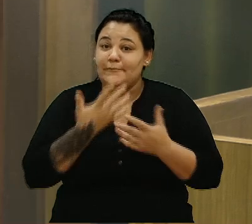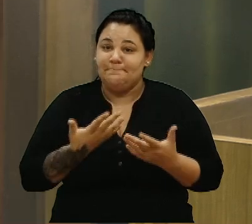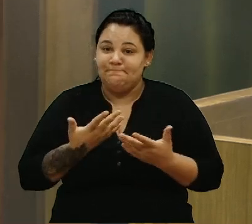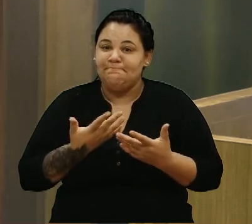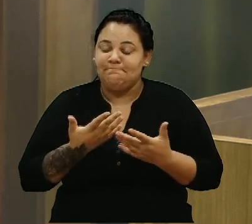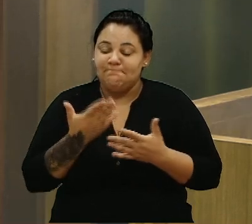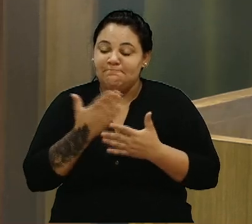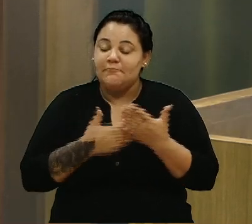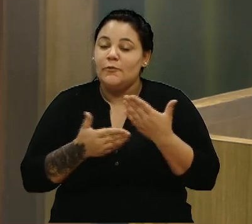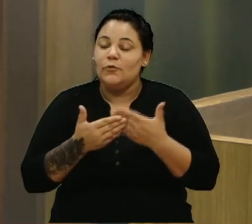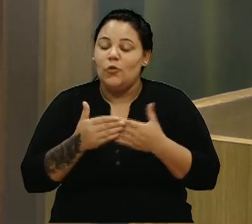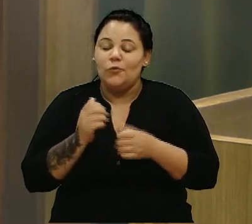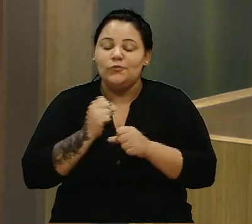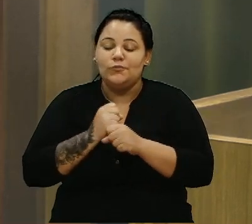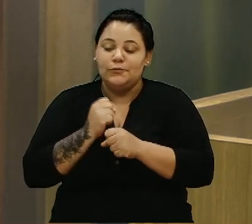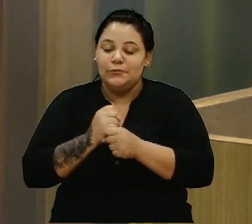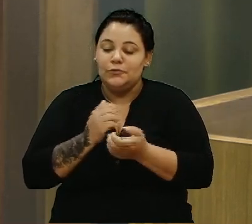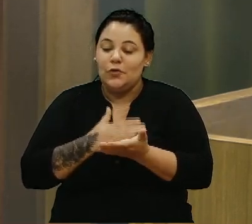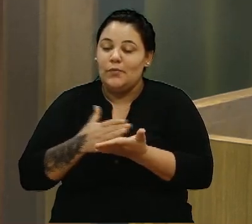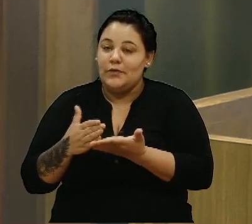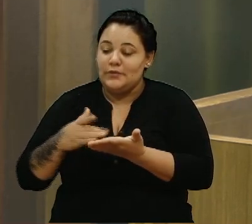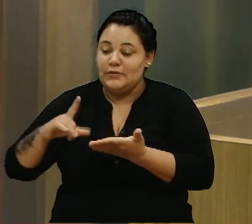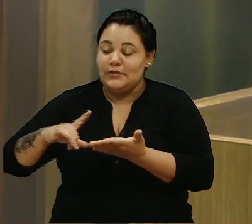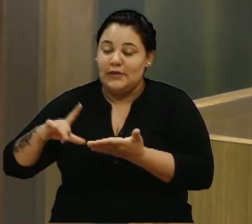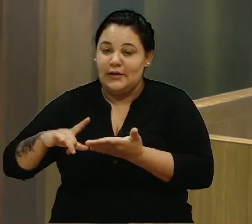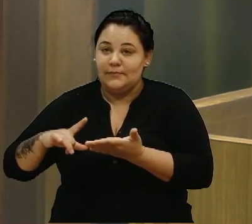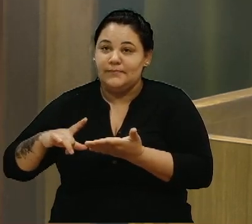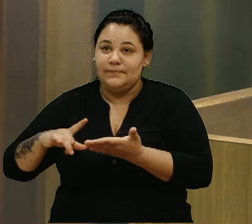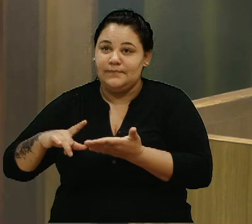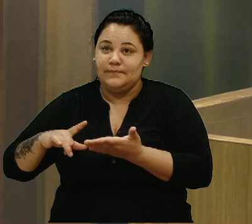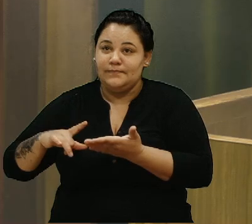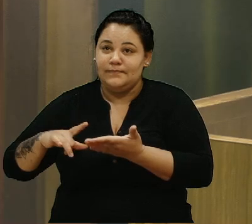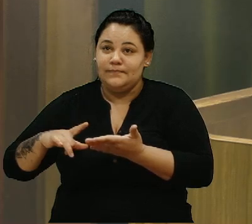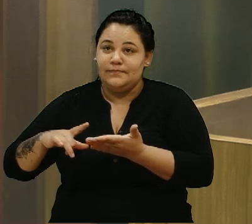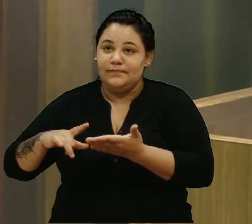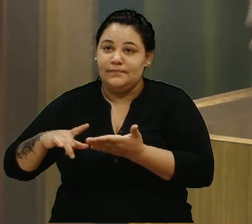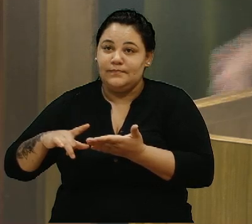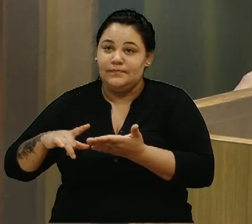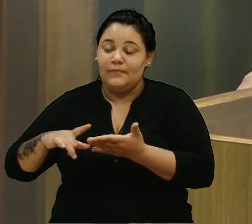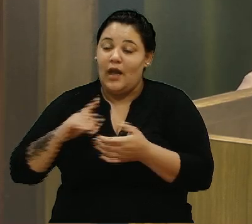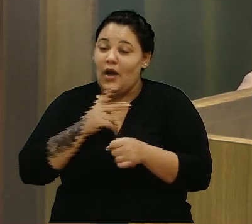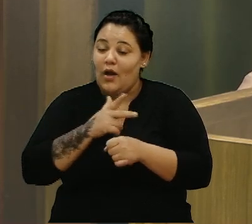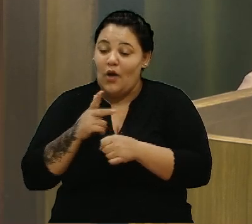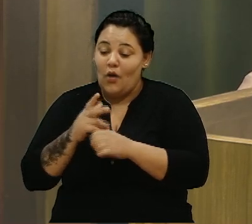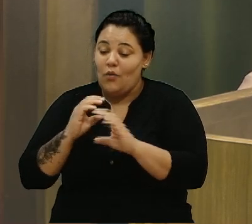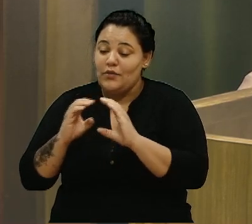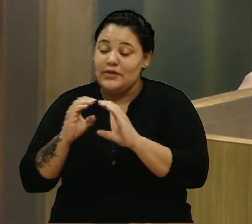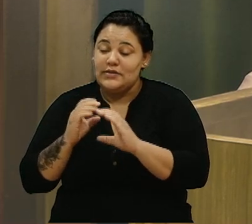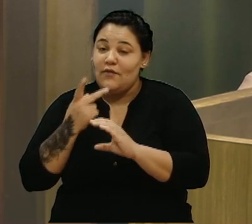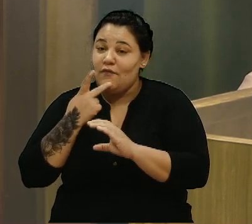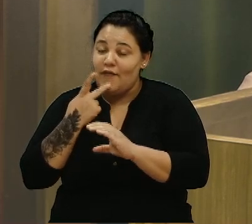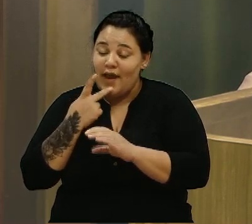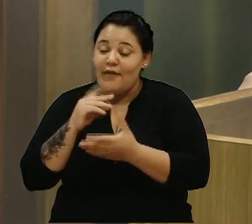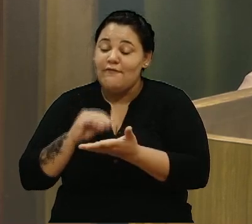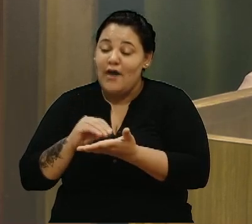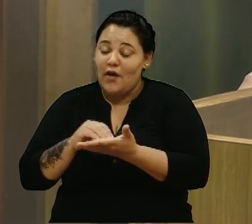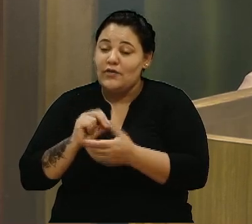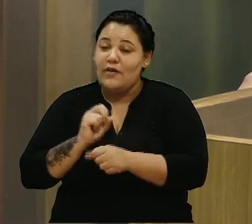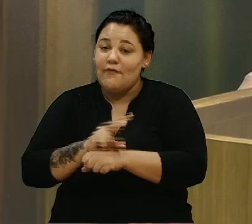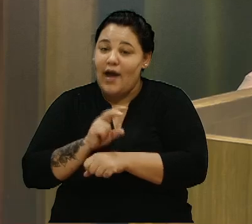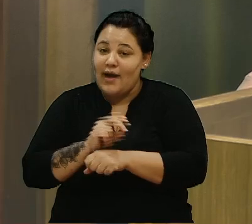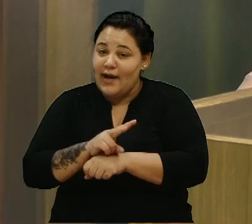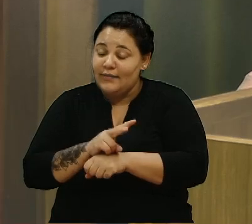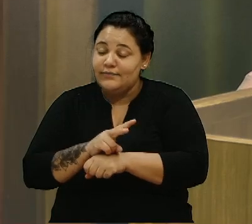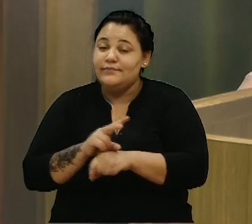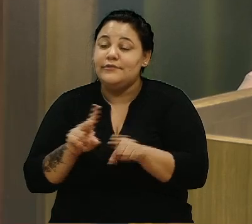todo o início de ano letivo nós temos matérias da imprensa citadina falando da falta de vagas.